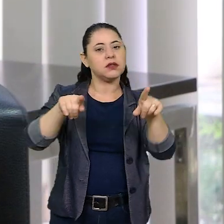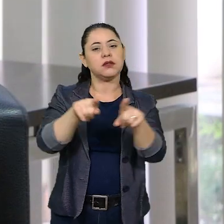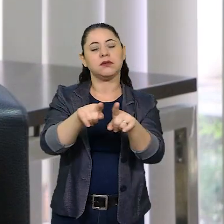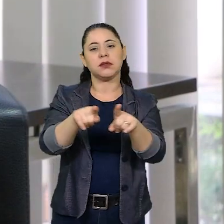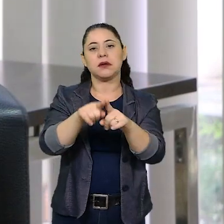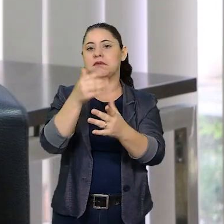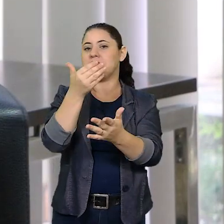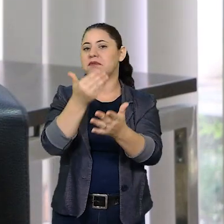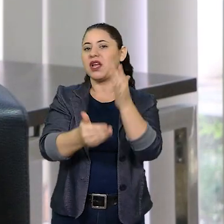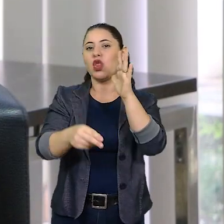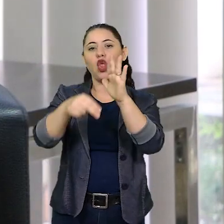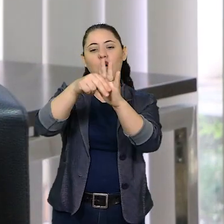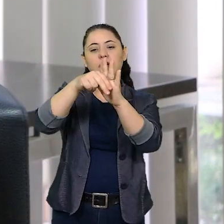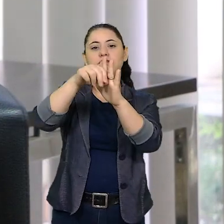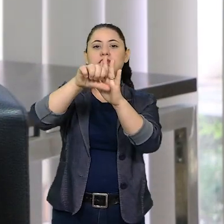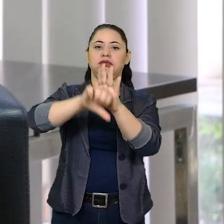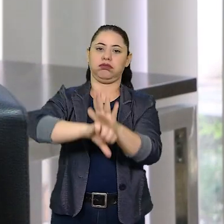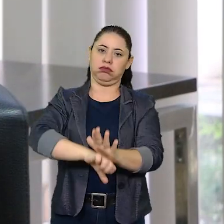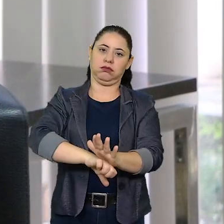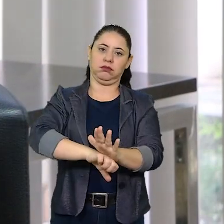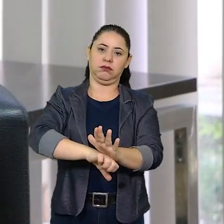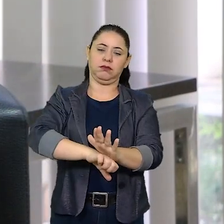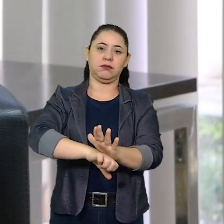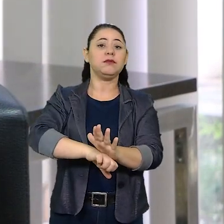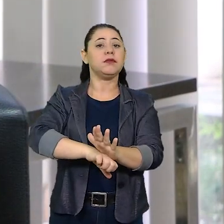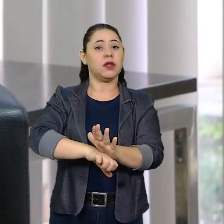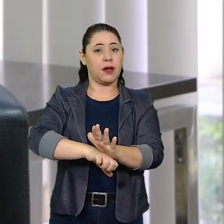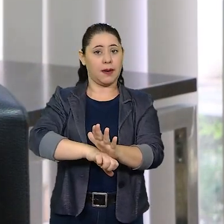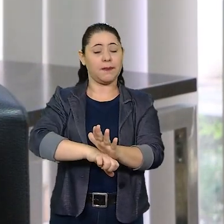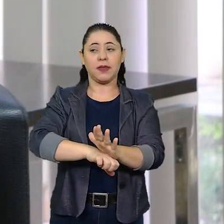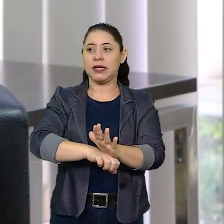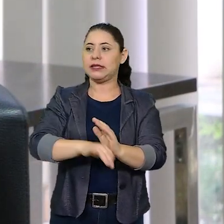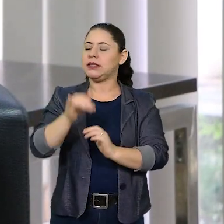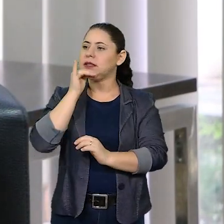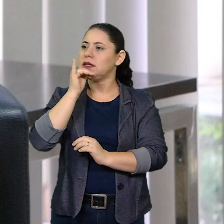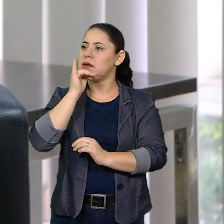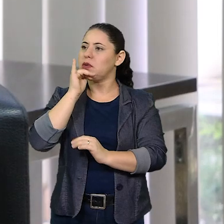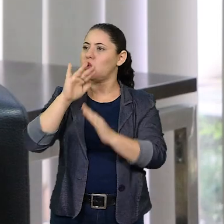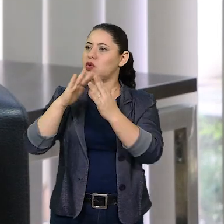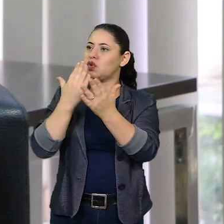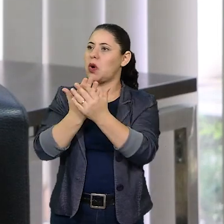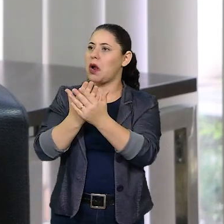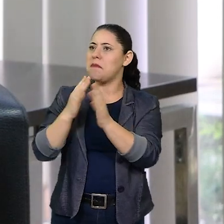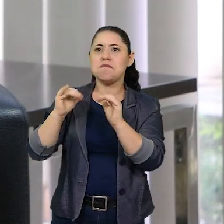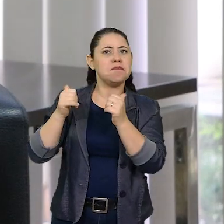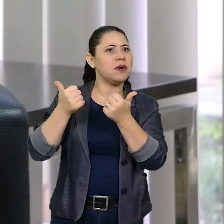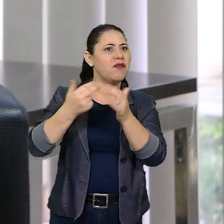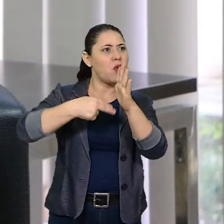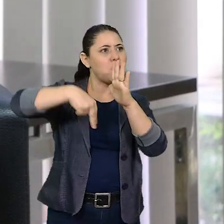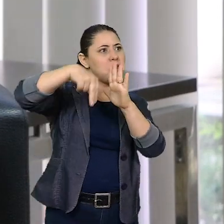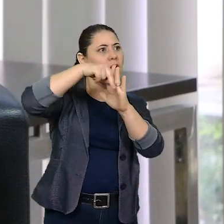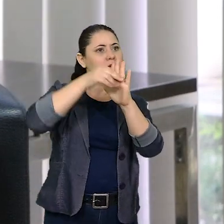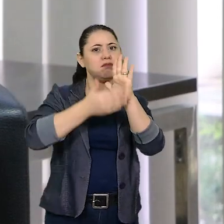às vezes perda de rendimento escolar. A criança ia muito bem na escola, de repente tem uma